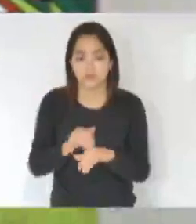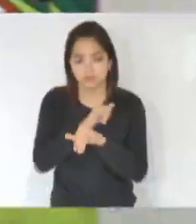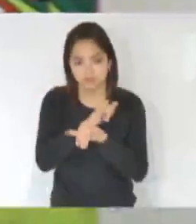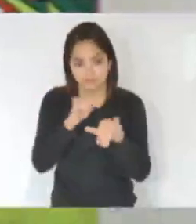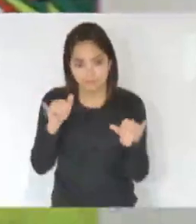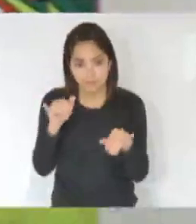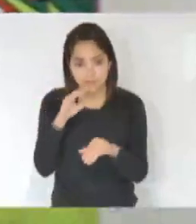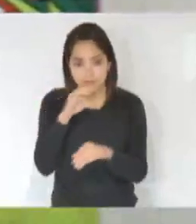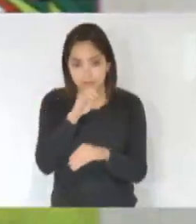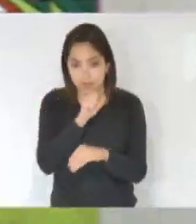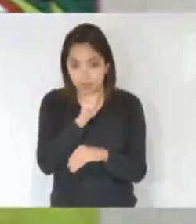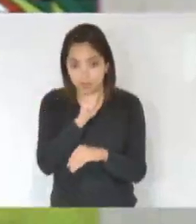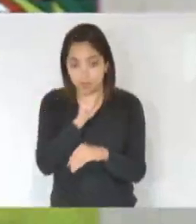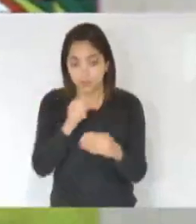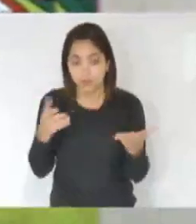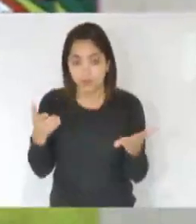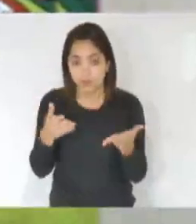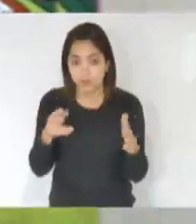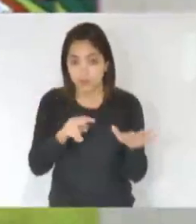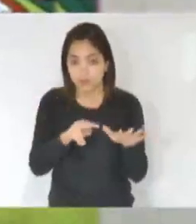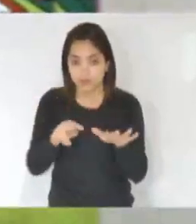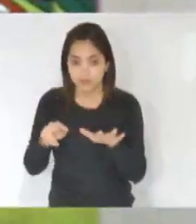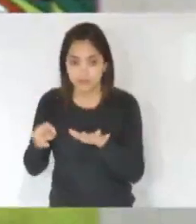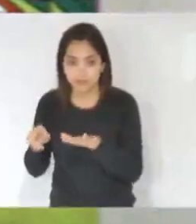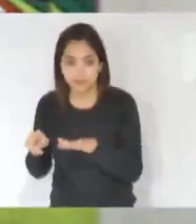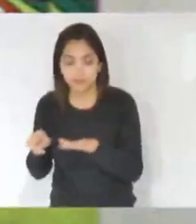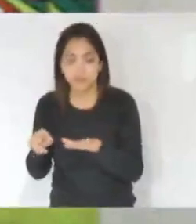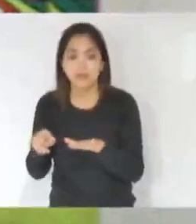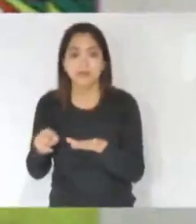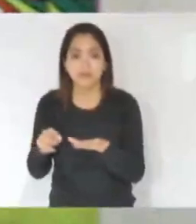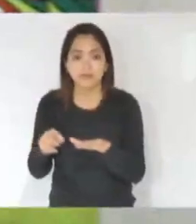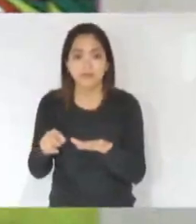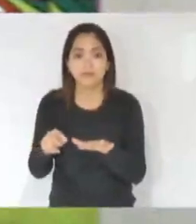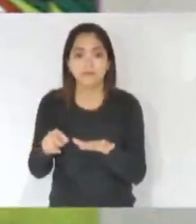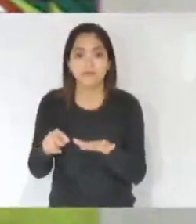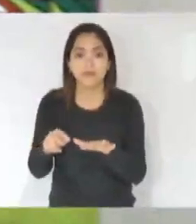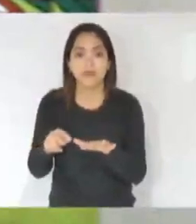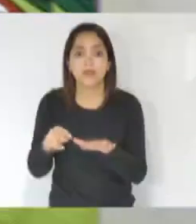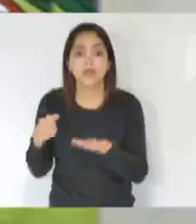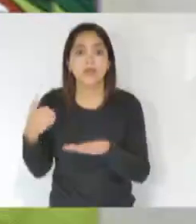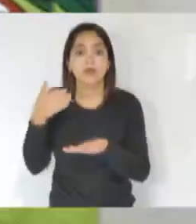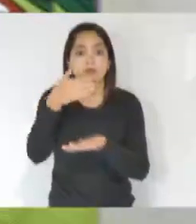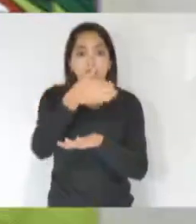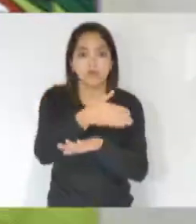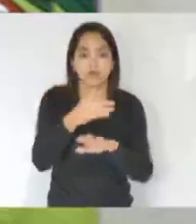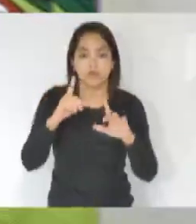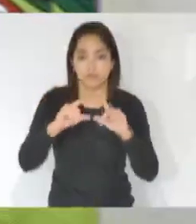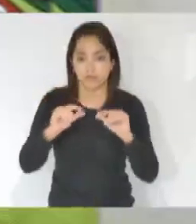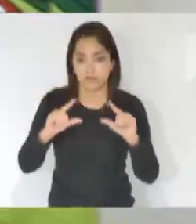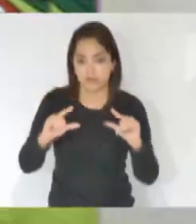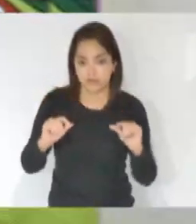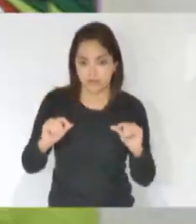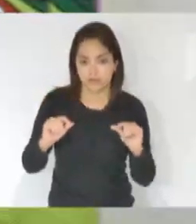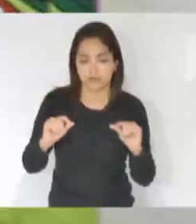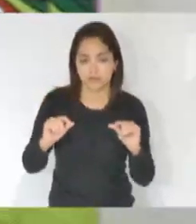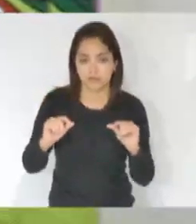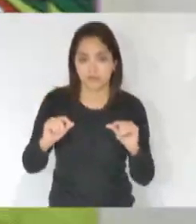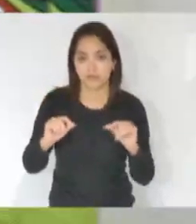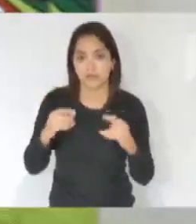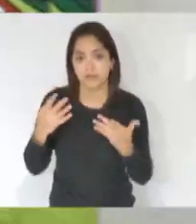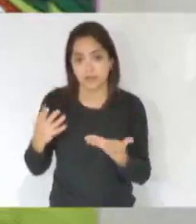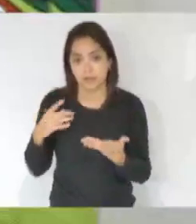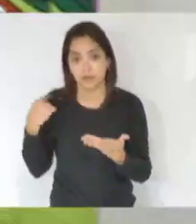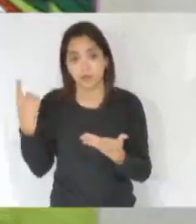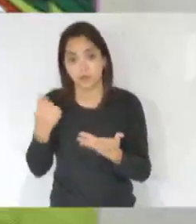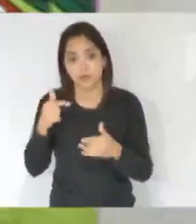apenas. Esta semana eu tive o privilégio de estar em Brasília, porque, sim, as nossas